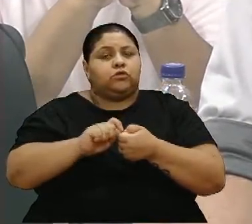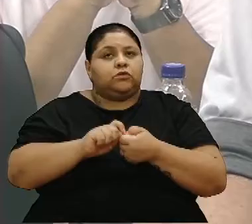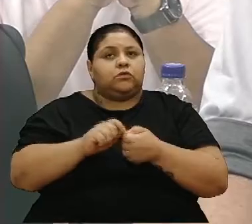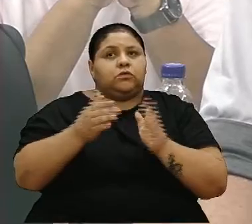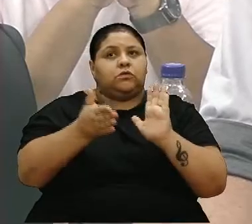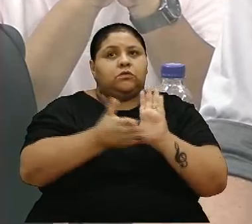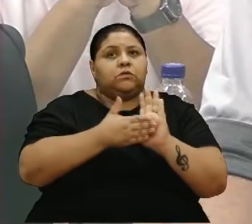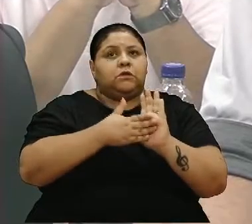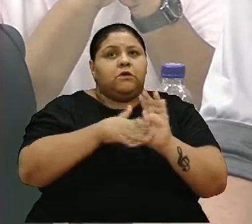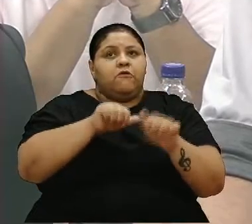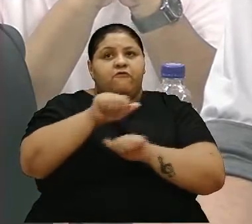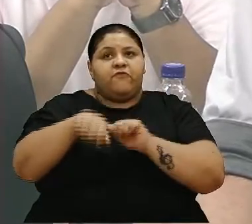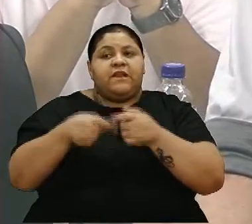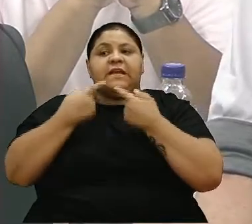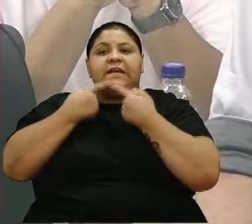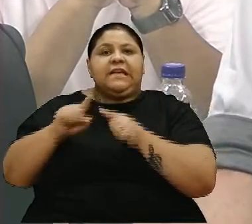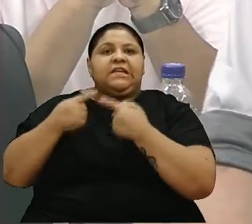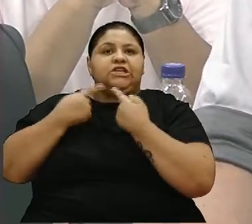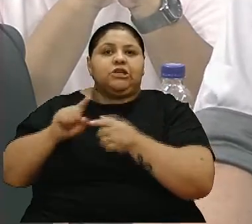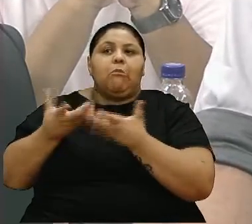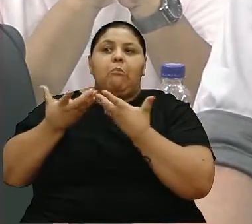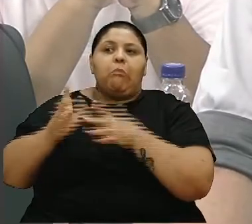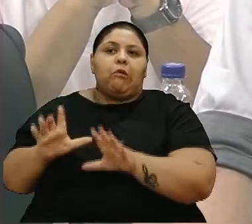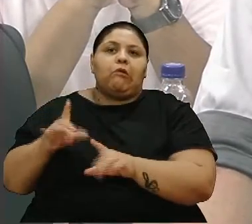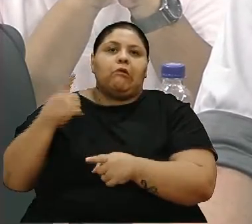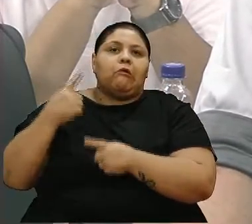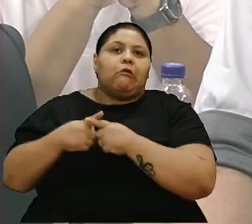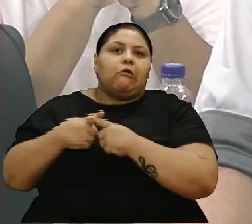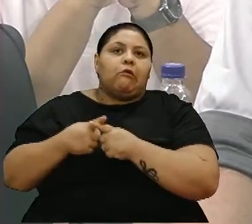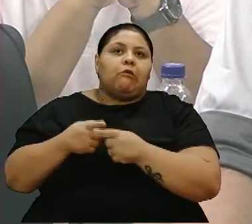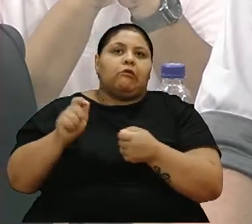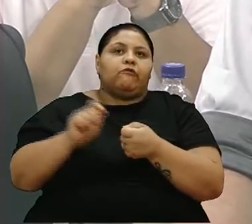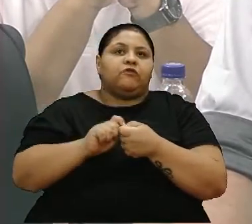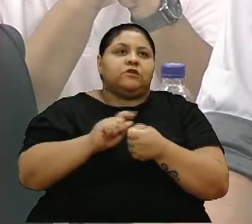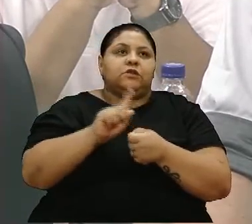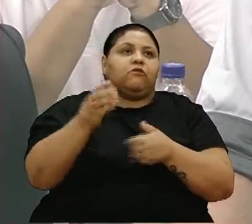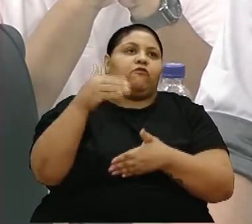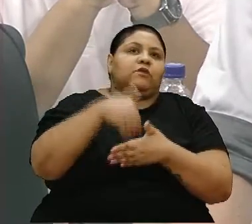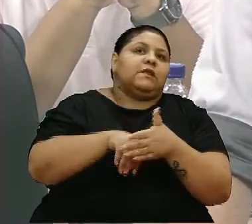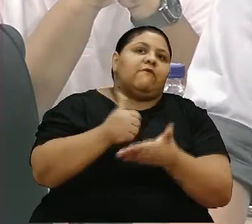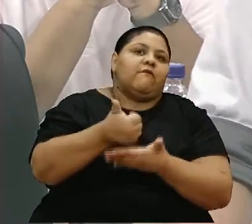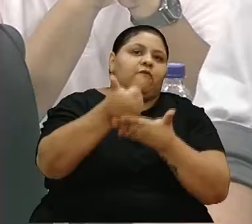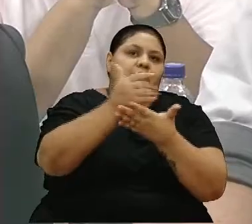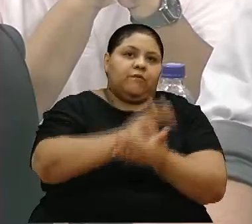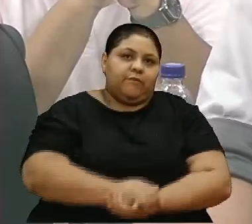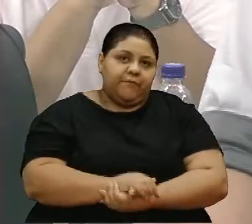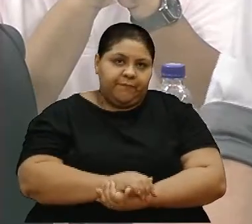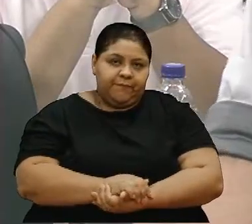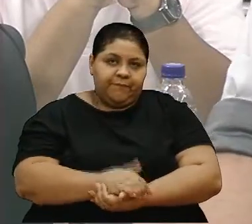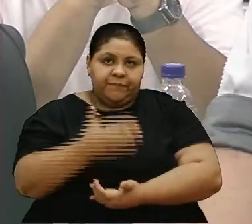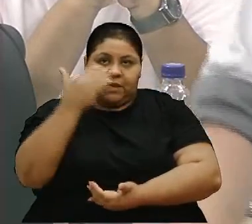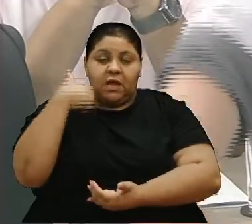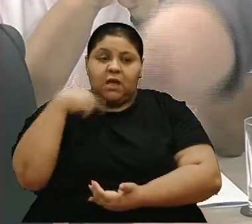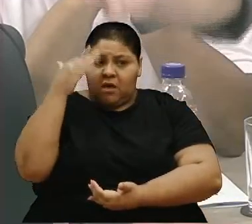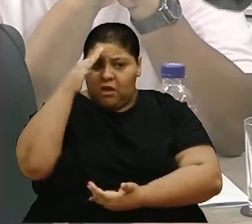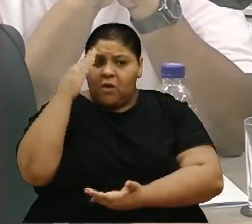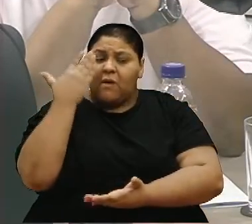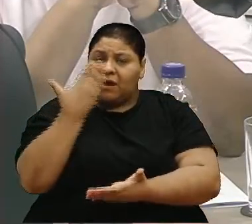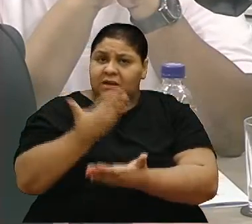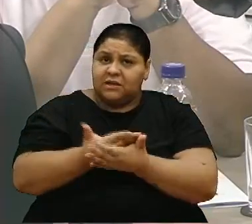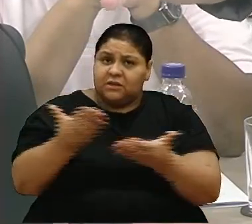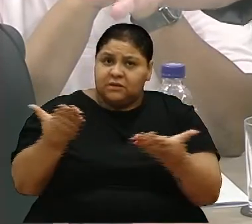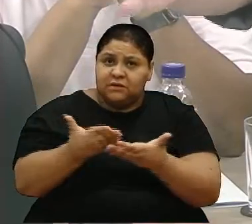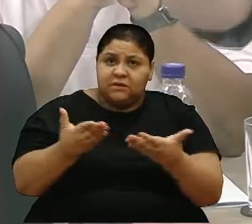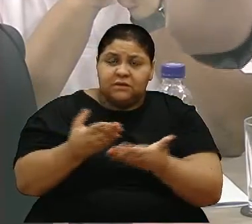é virado crítica e é virado oposição, e é motivo para não se fazer ou para não se votar a favor. E eu agradeço hoje, e eu, mesmo